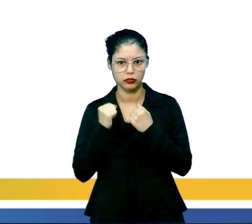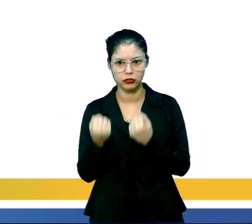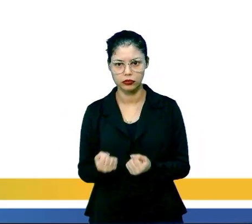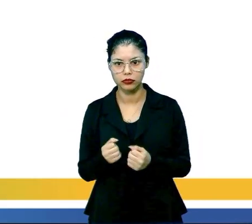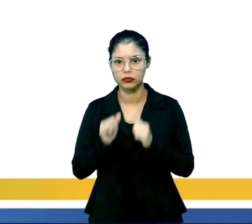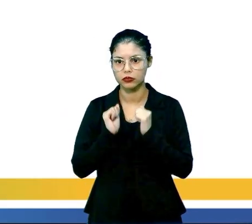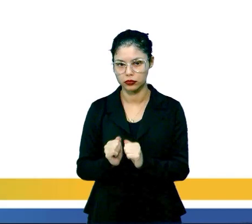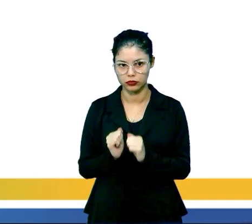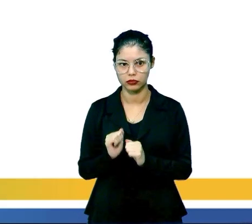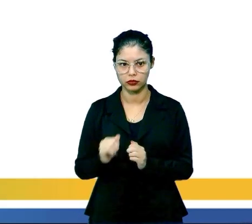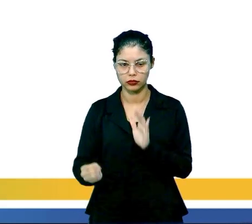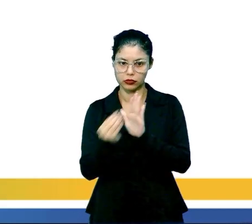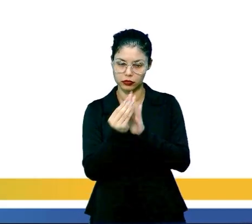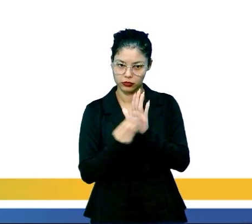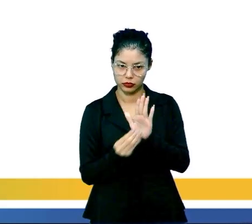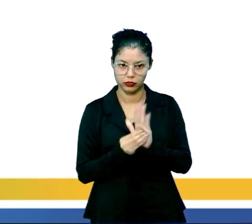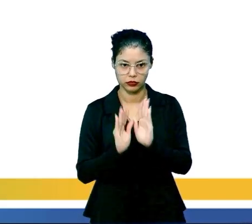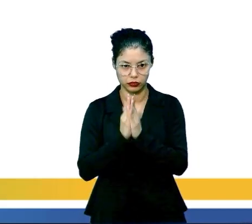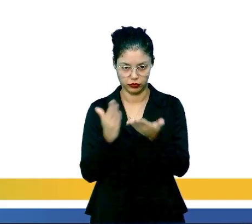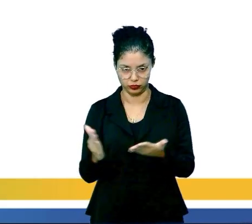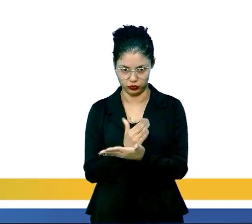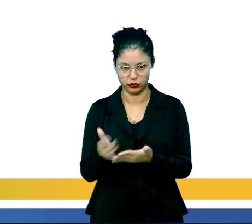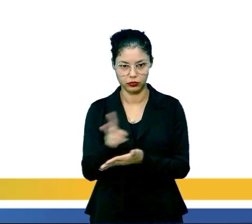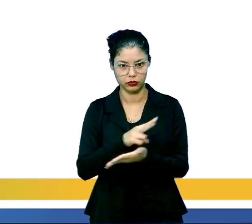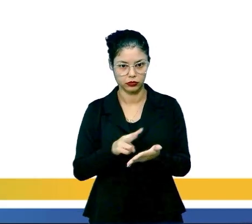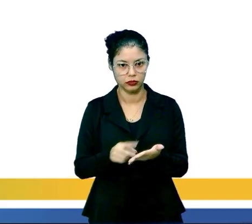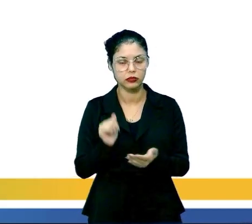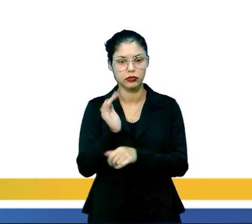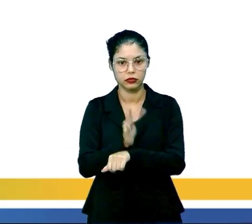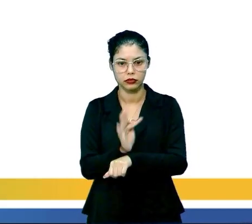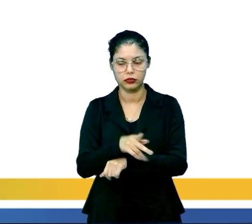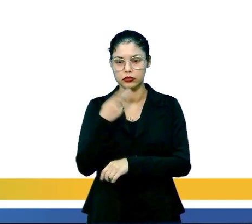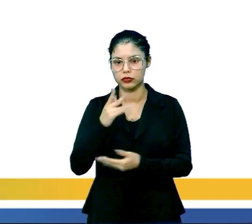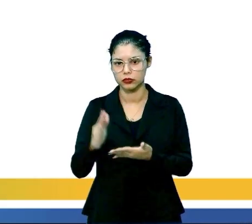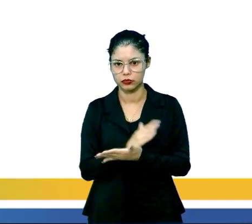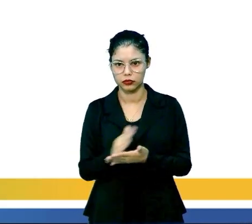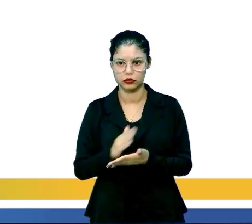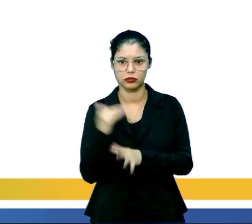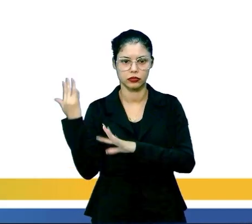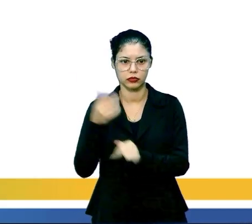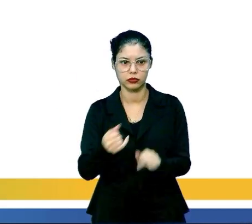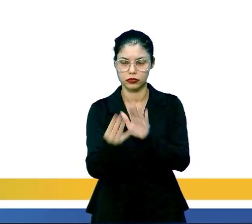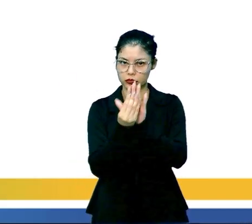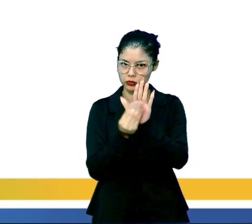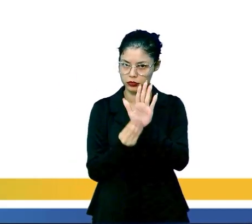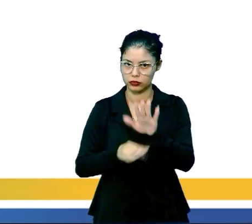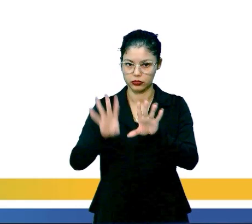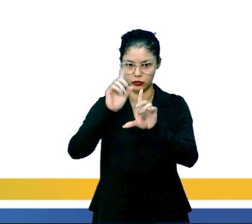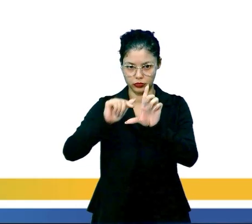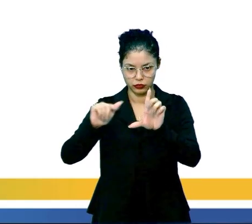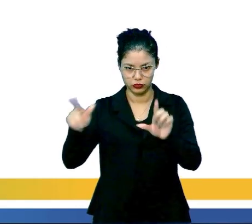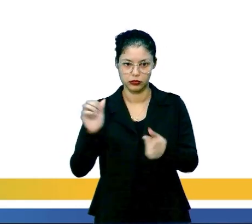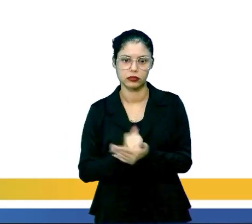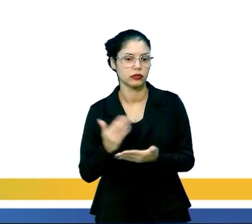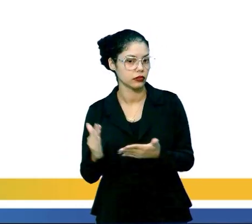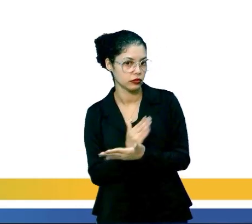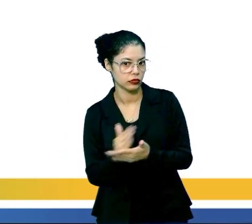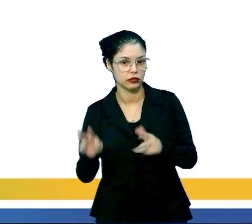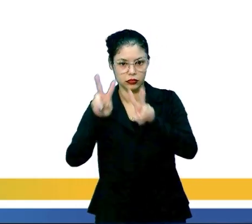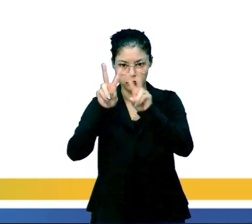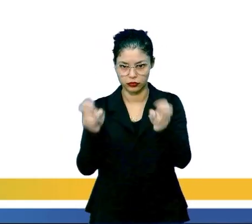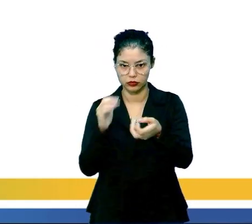suporte. Pode ser fatos históricos, livros, filmes, falas de alguém renomado, dados